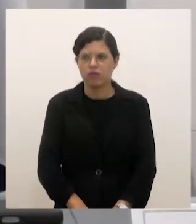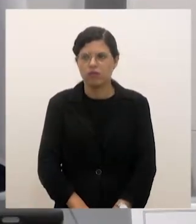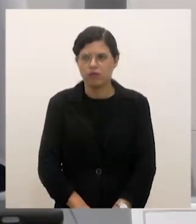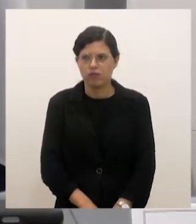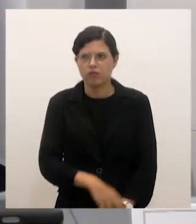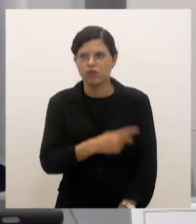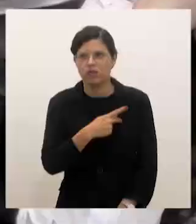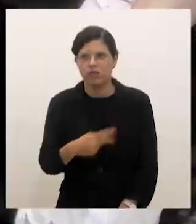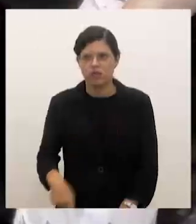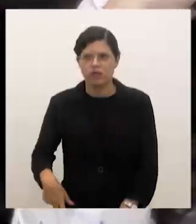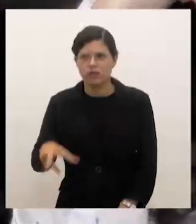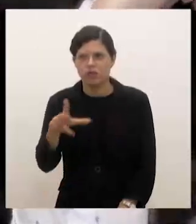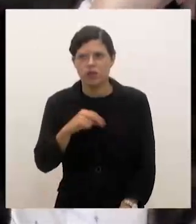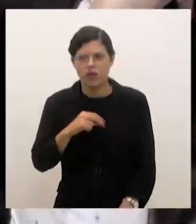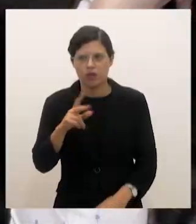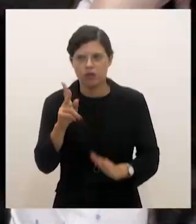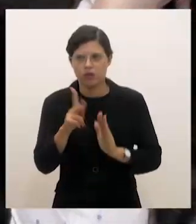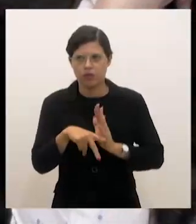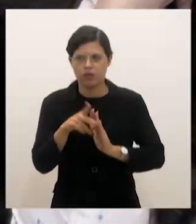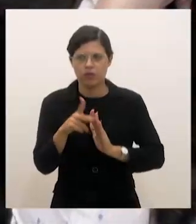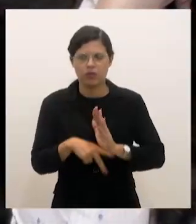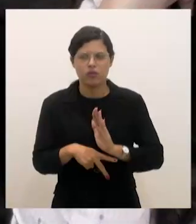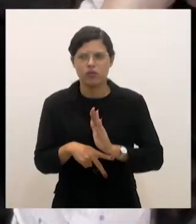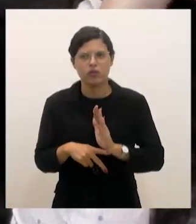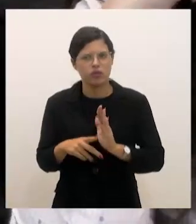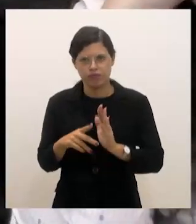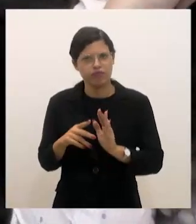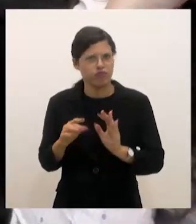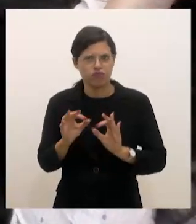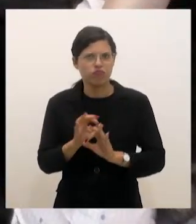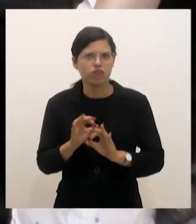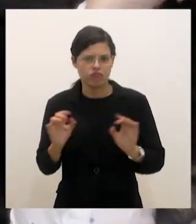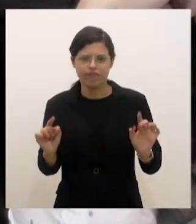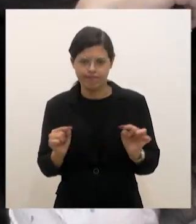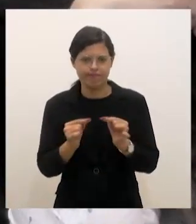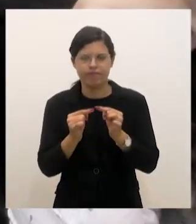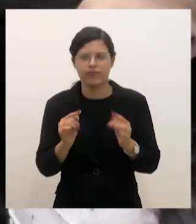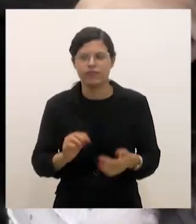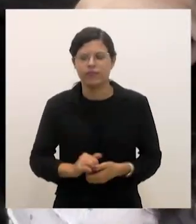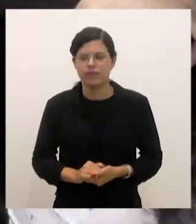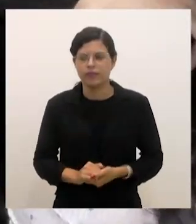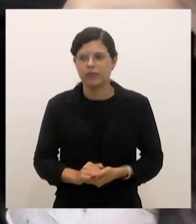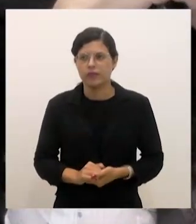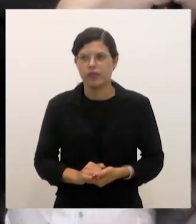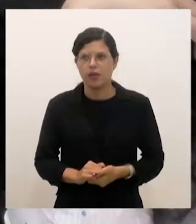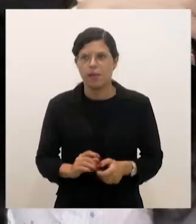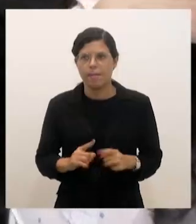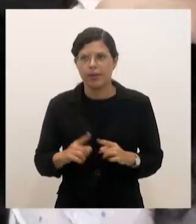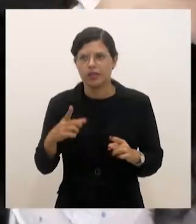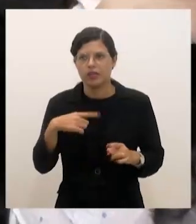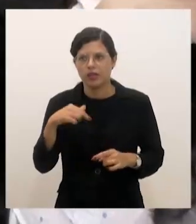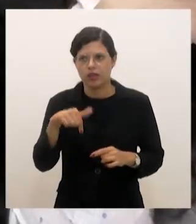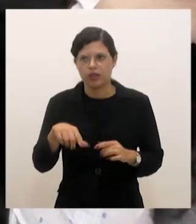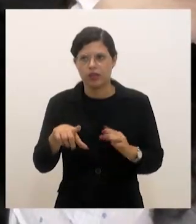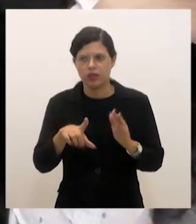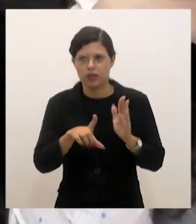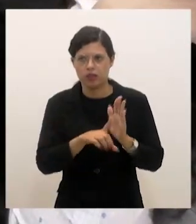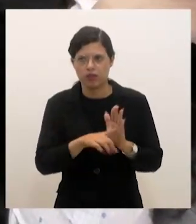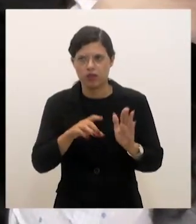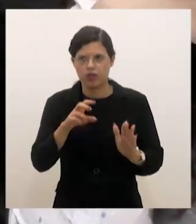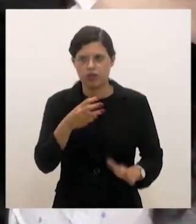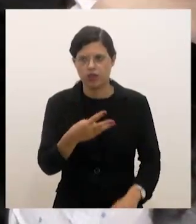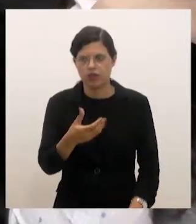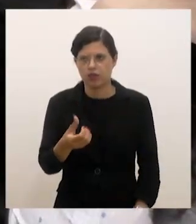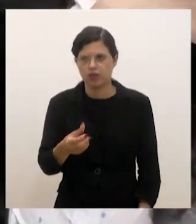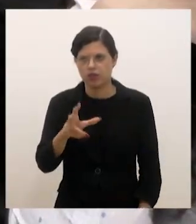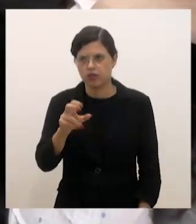obviamente o mérito do projeto, né, é super válido, mas tem na casa uma lei 3650